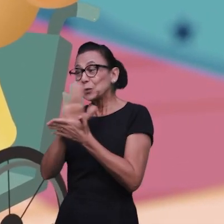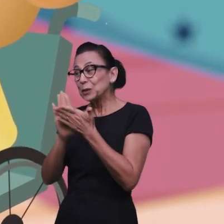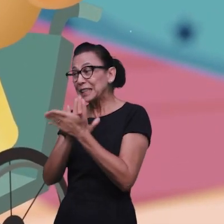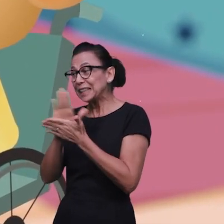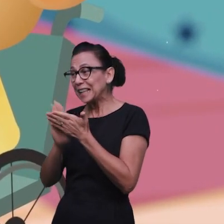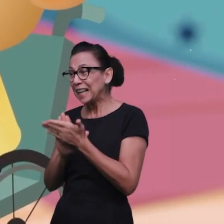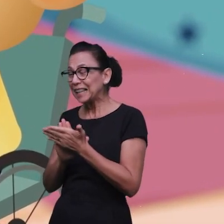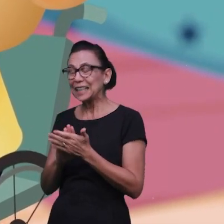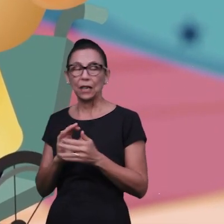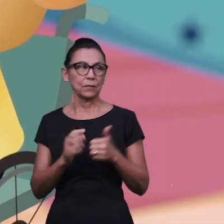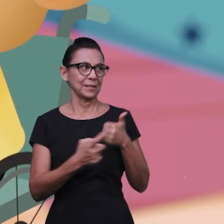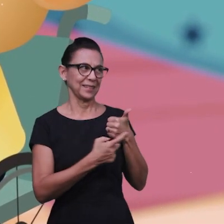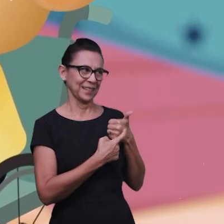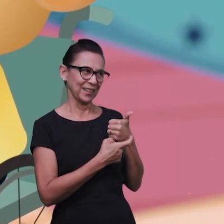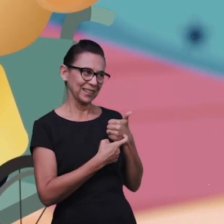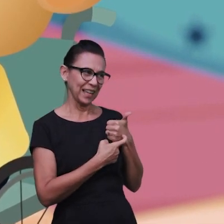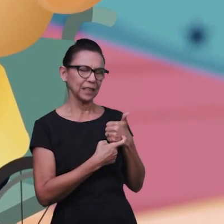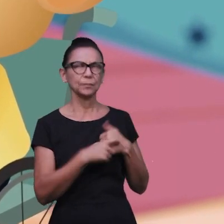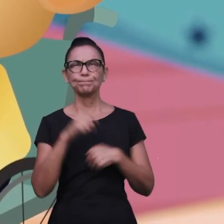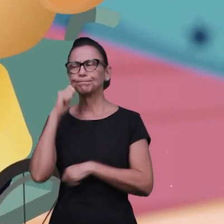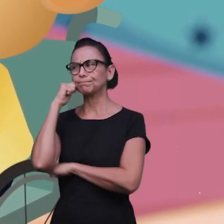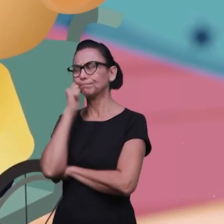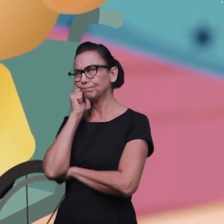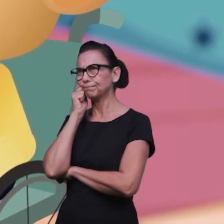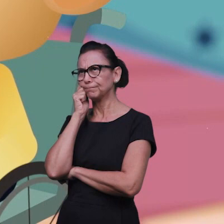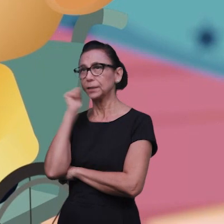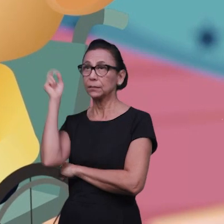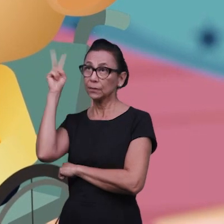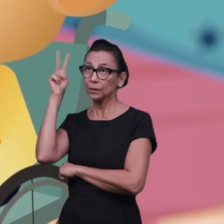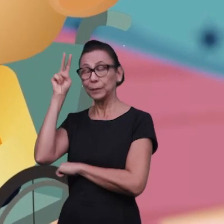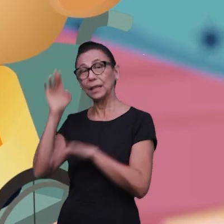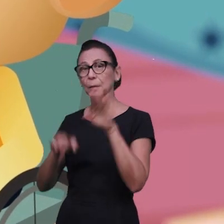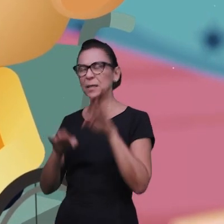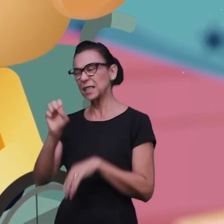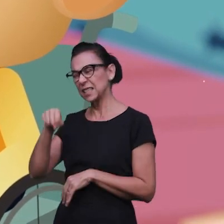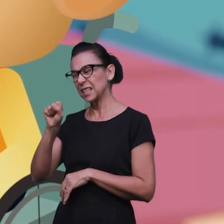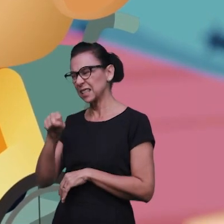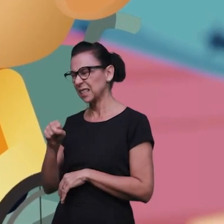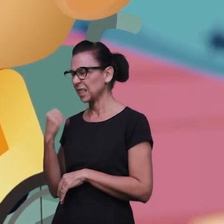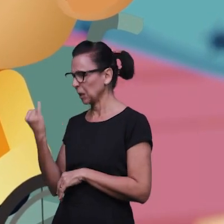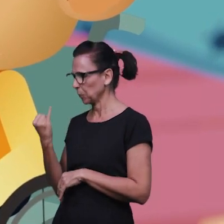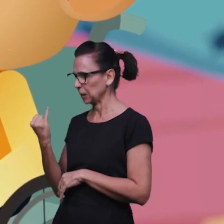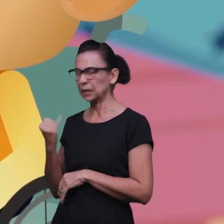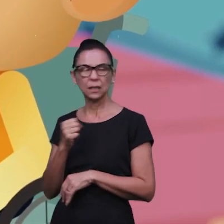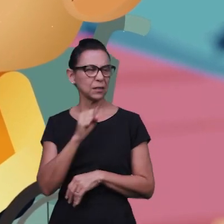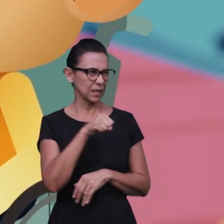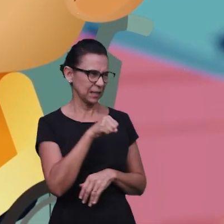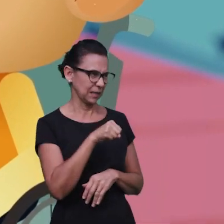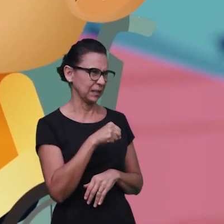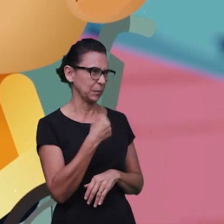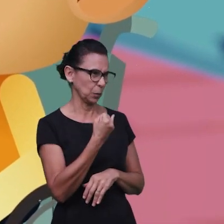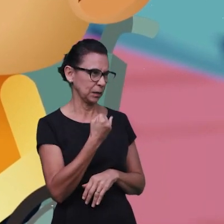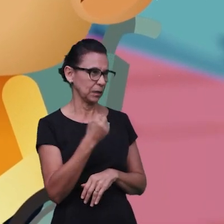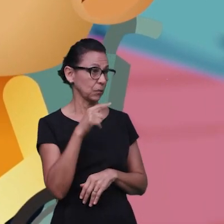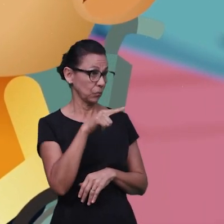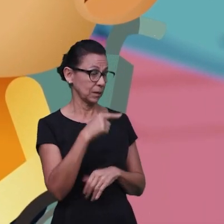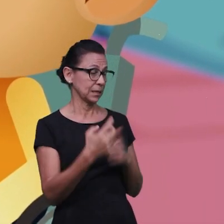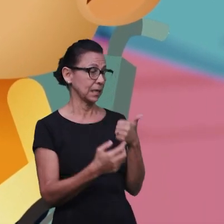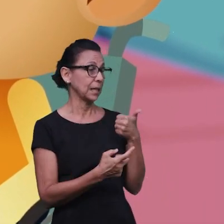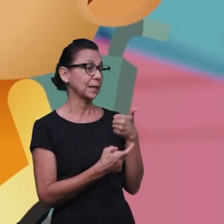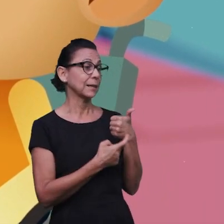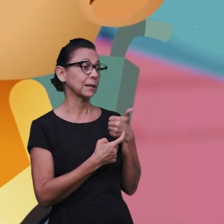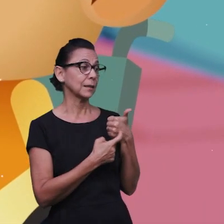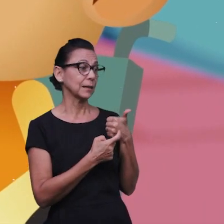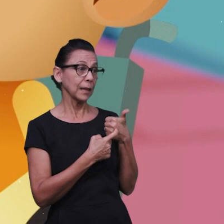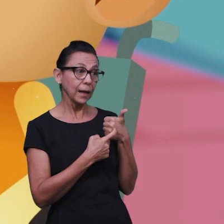o seu like em todos eles, né? Quando me lembro, sim. Isso é mesmo importante? Muito importante. Sabia que ao dar o seu like